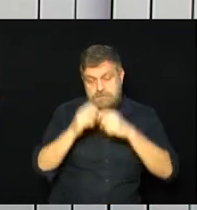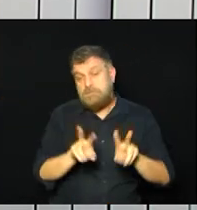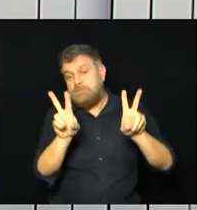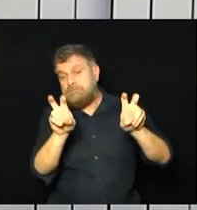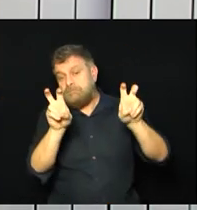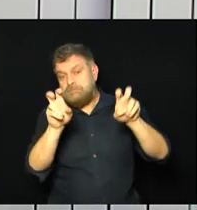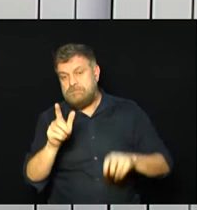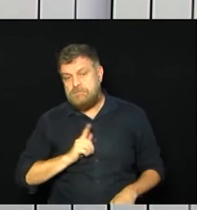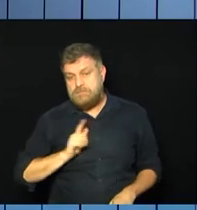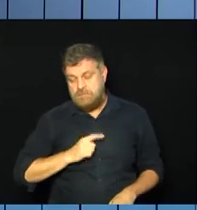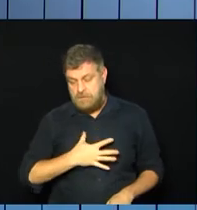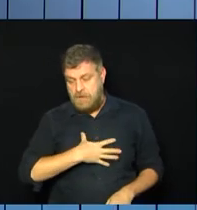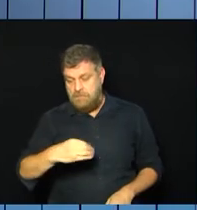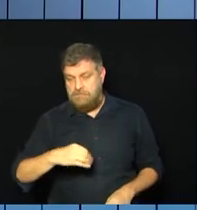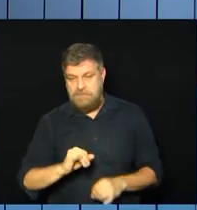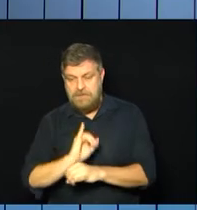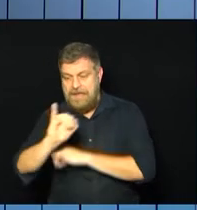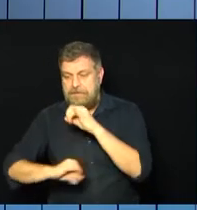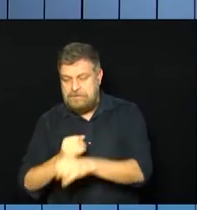aspas, perder o filho para a tela?